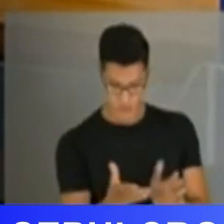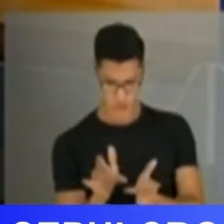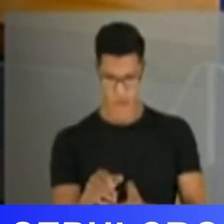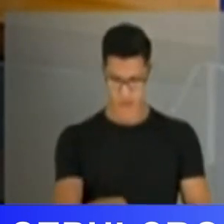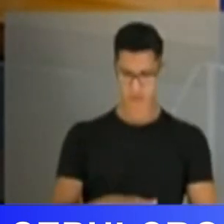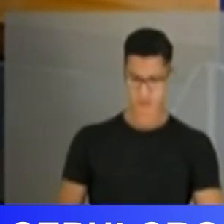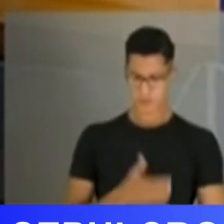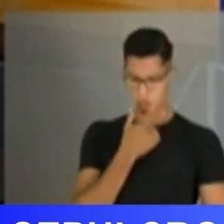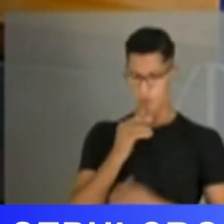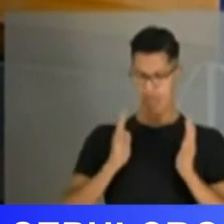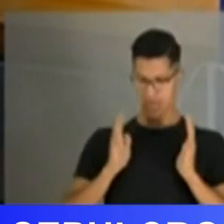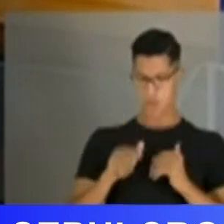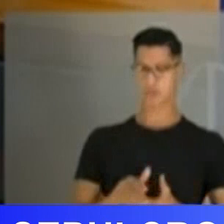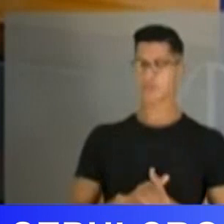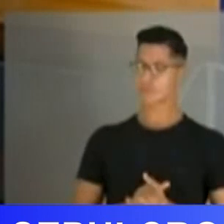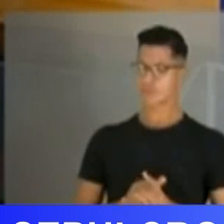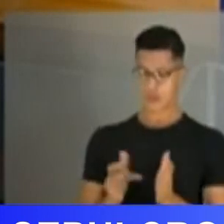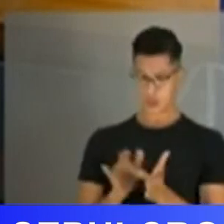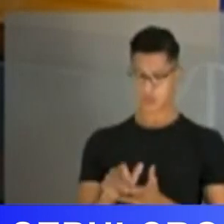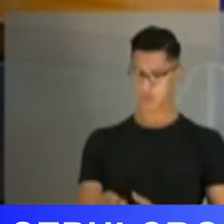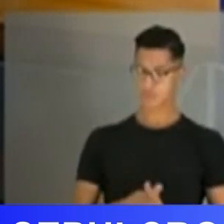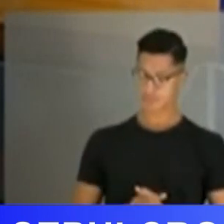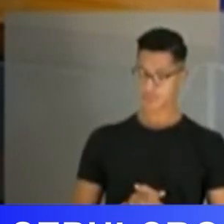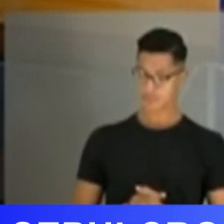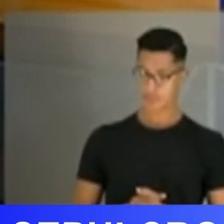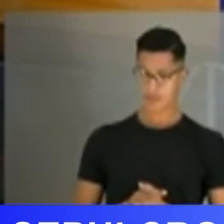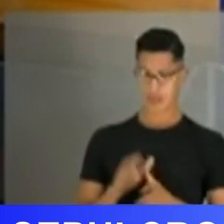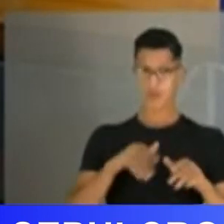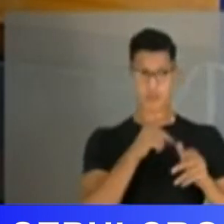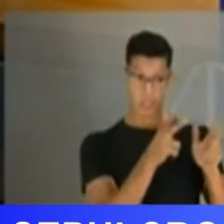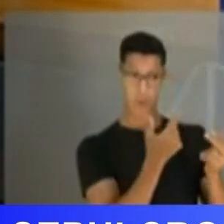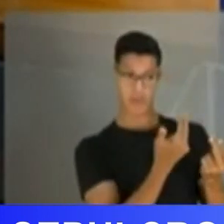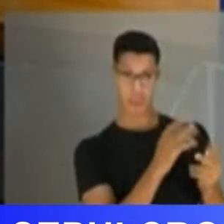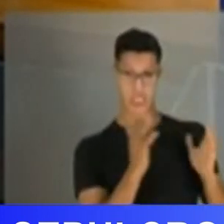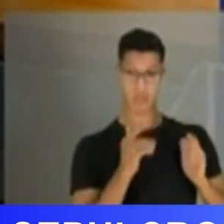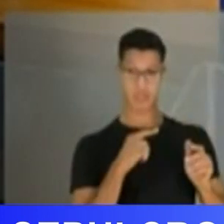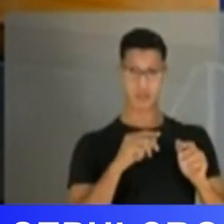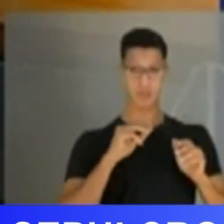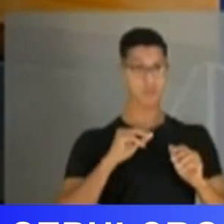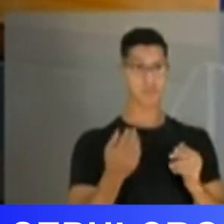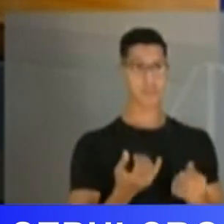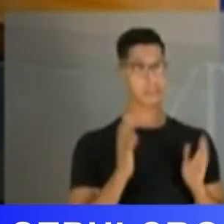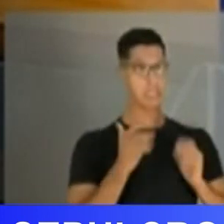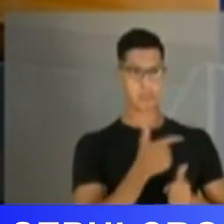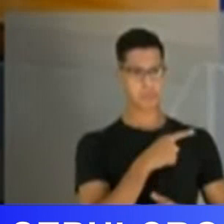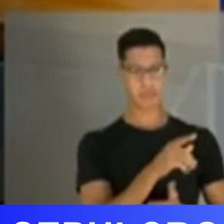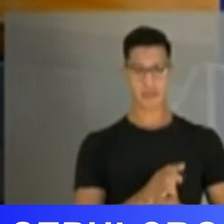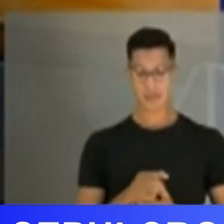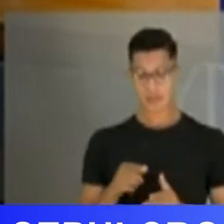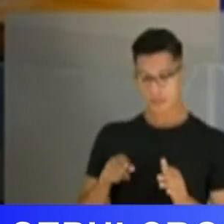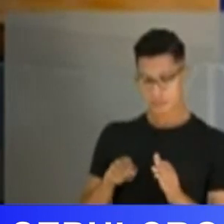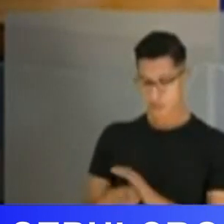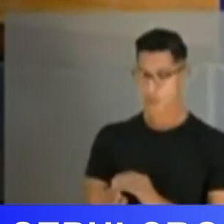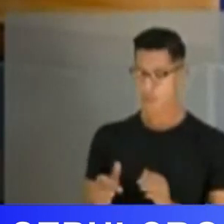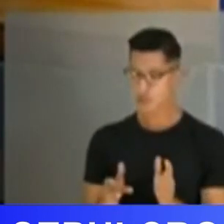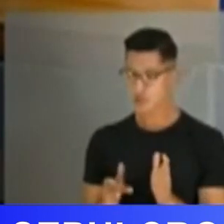perguntou, um homem muito rico, naturalmente, talvez com as posses que o senhor tem, que, aliás, o senhor tem um patrimônio muito importante, perguntou para